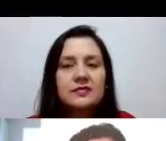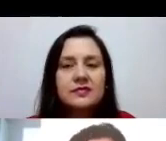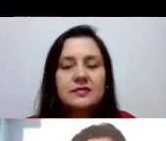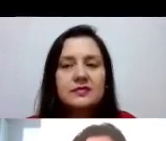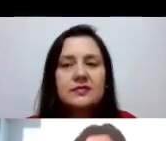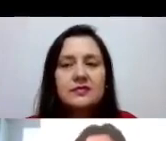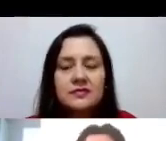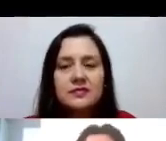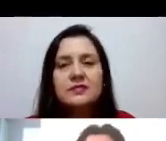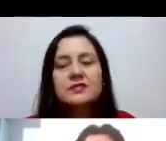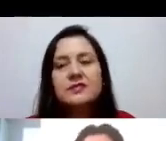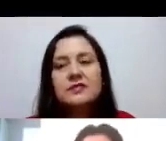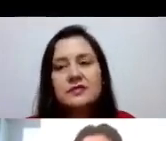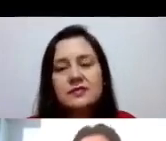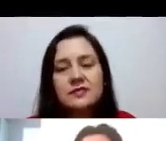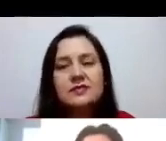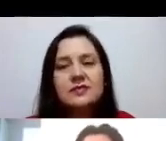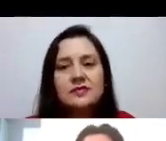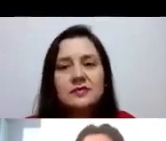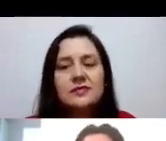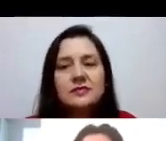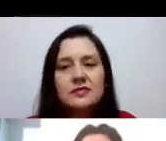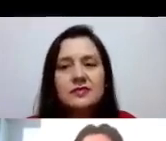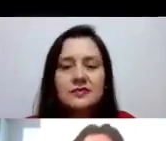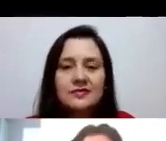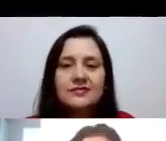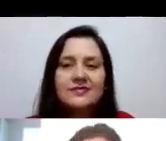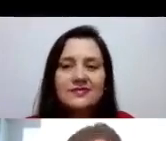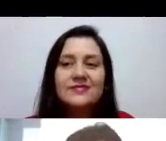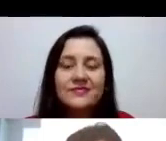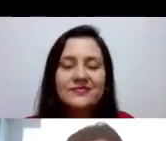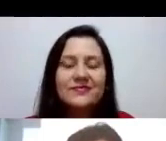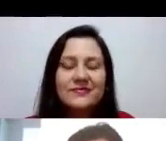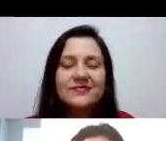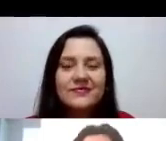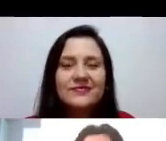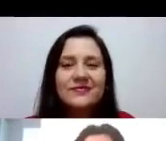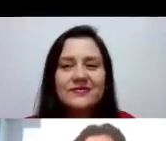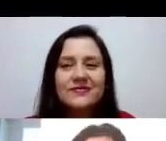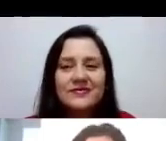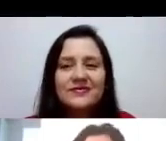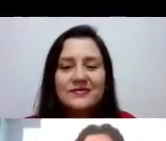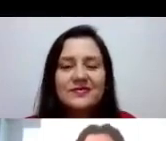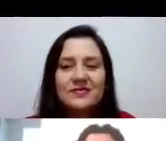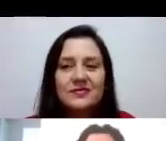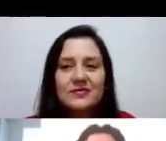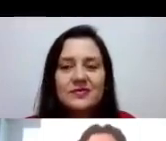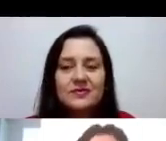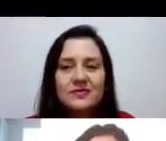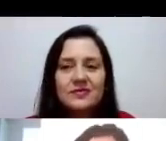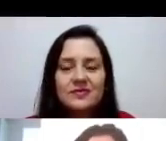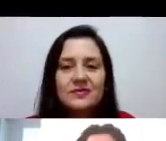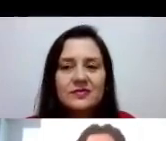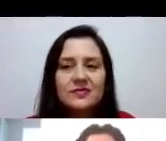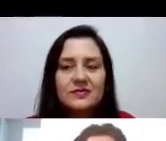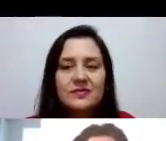sua equipe. A gente sempre fala assim, ande ao lado deles, né? Para que você se sinta parte